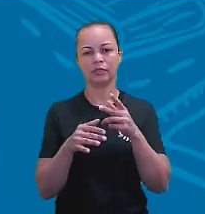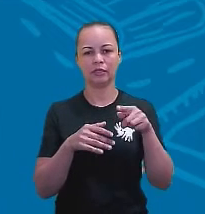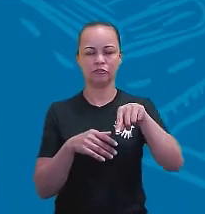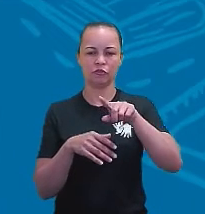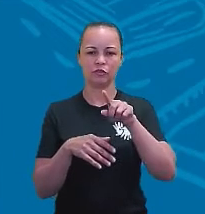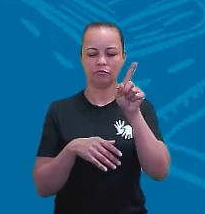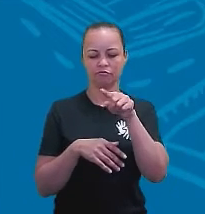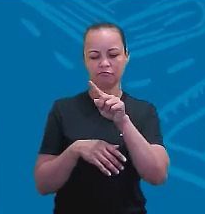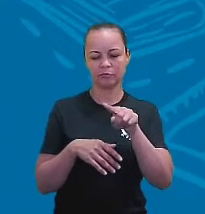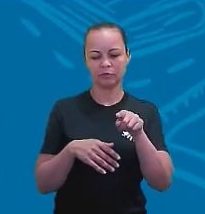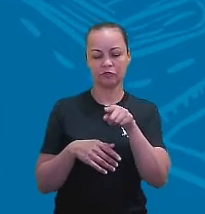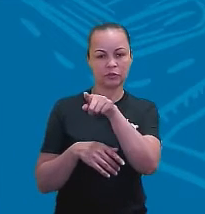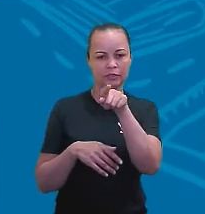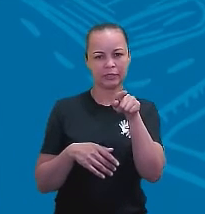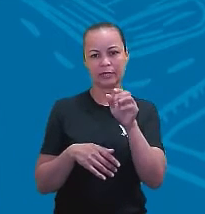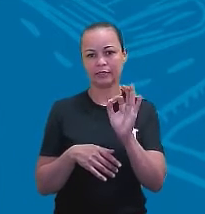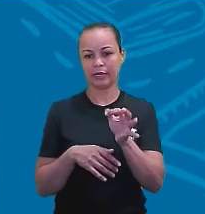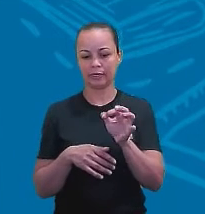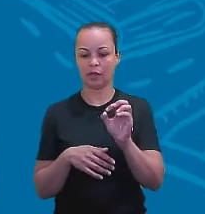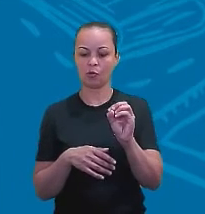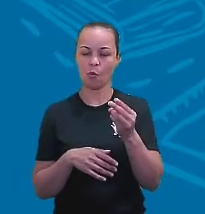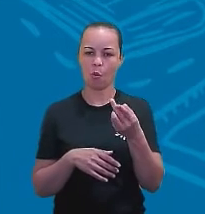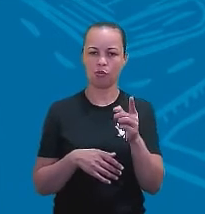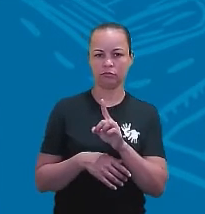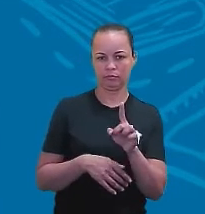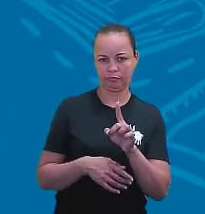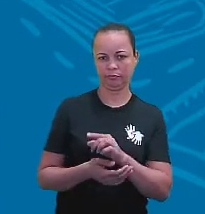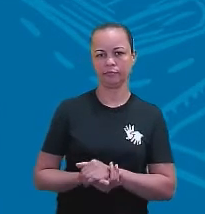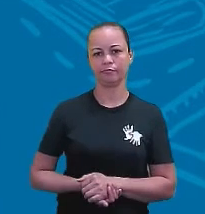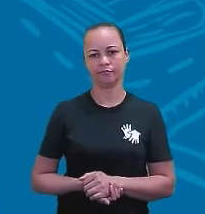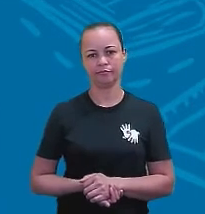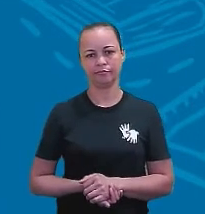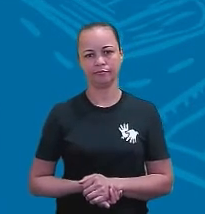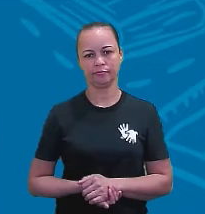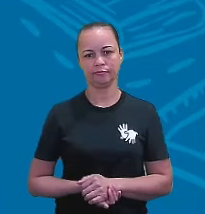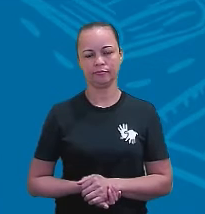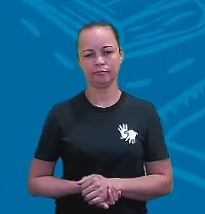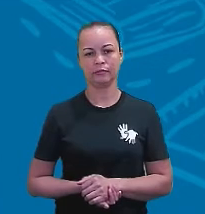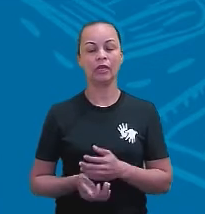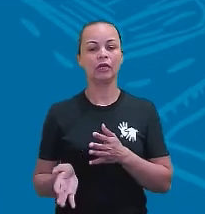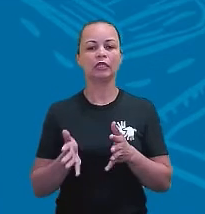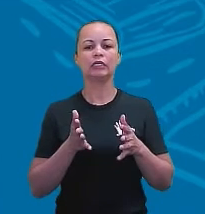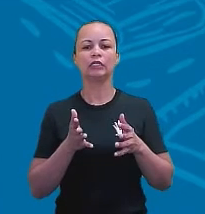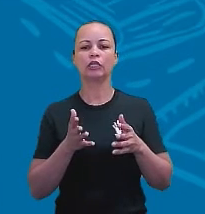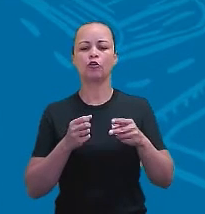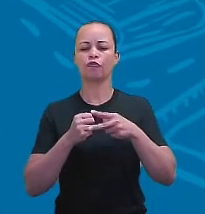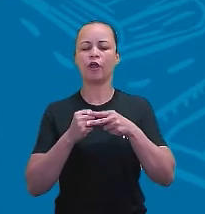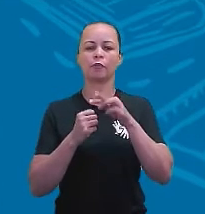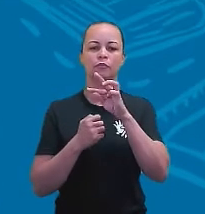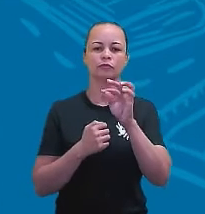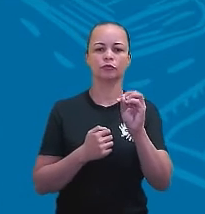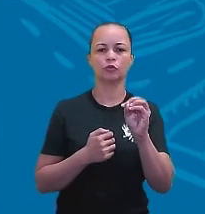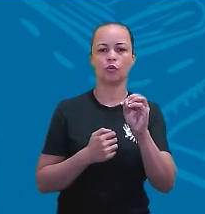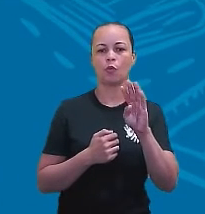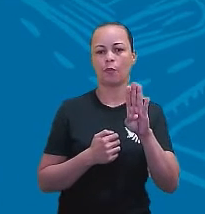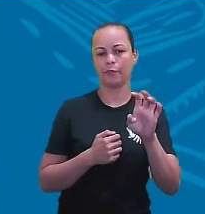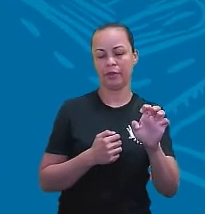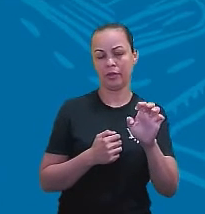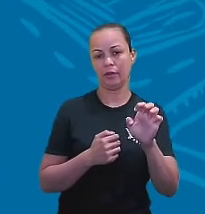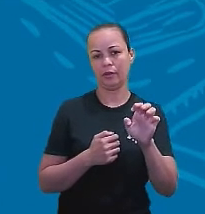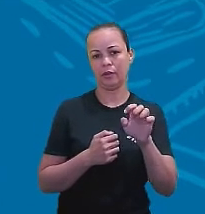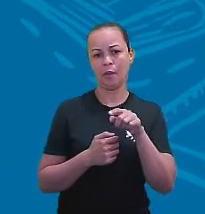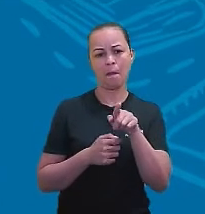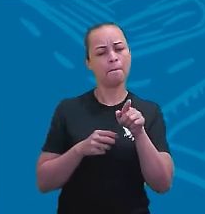não. Agora, vê só. Diz que o verbo to be, ele tem quais formas? Ele pode, na verdade, ele pode